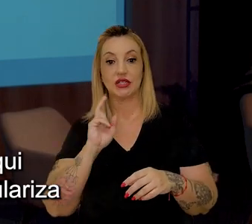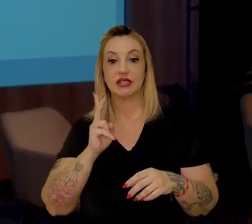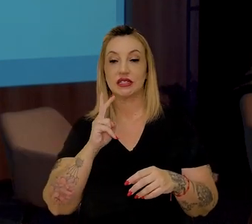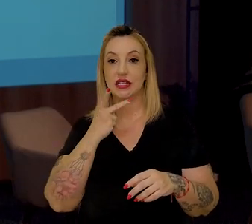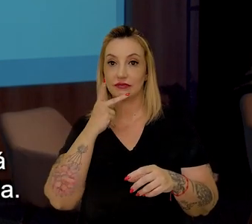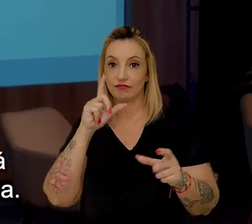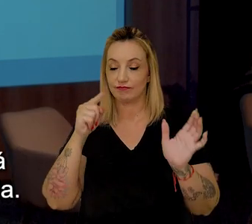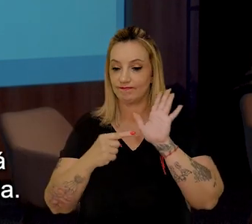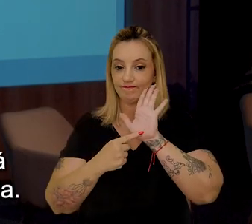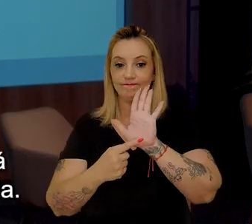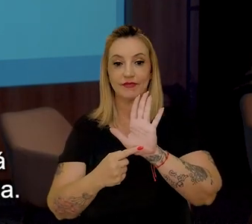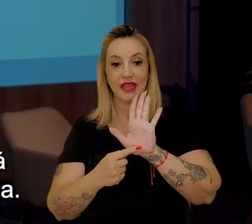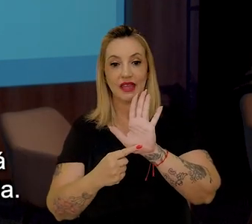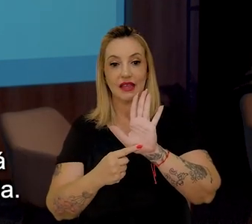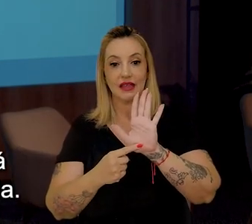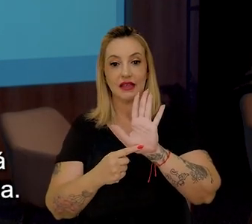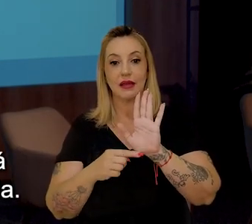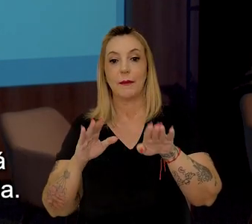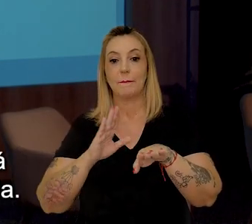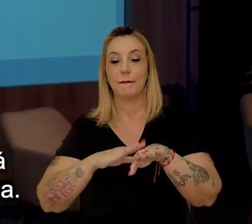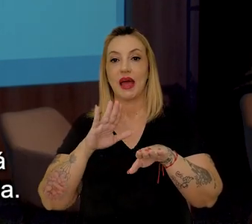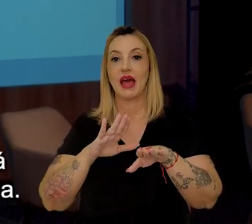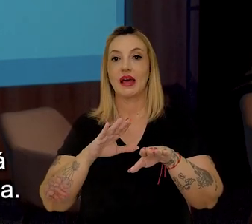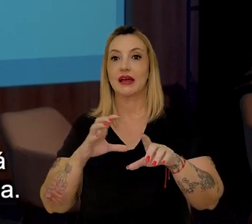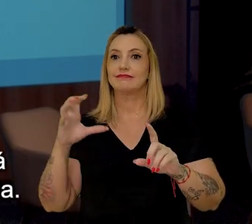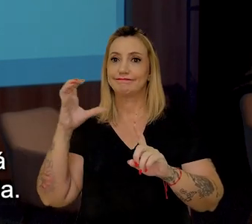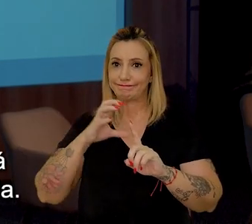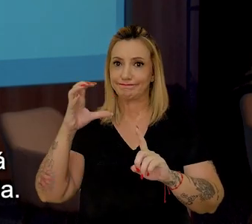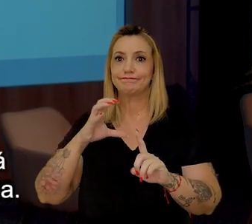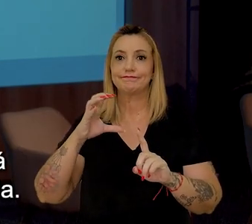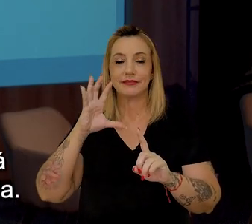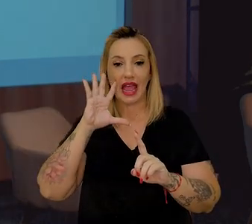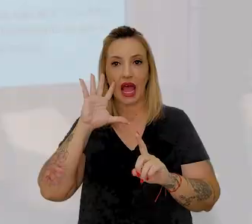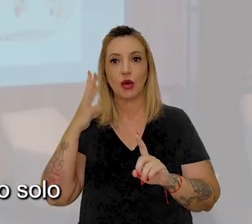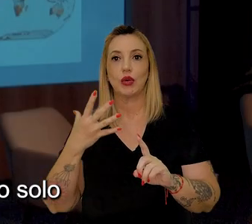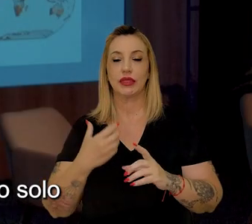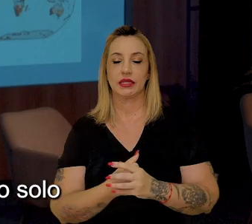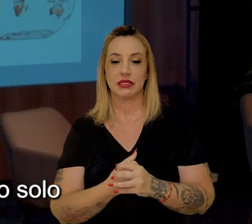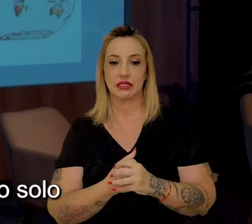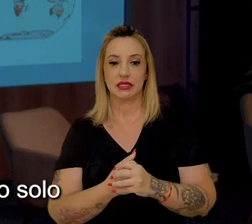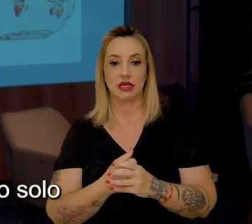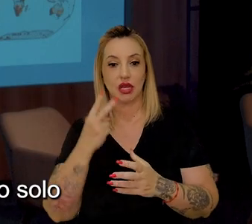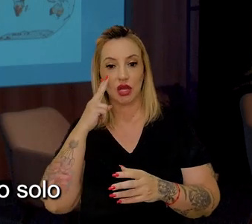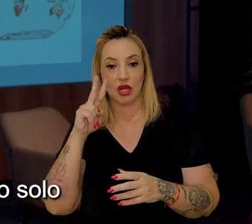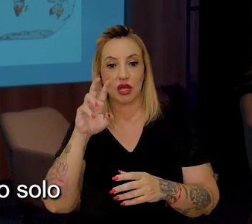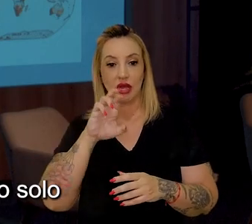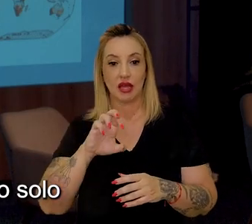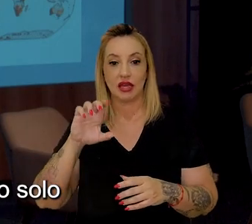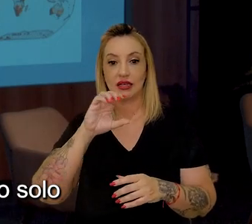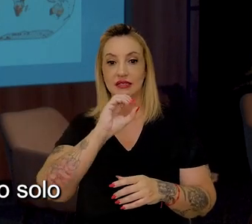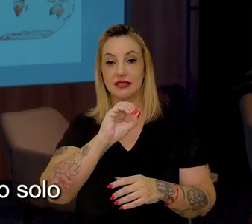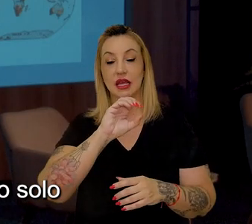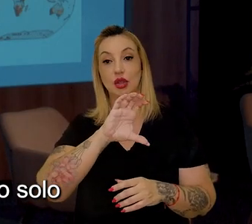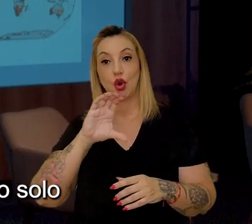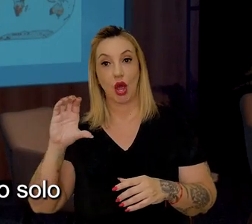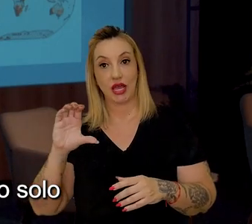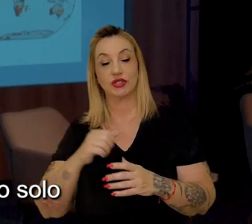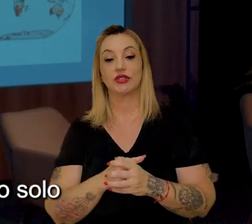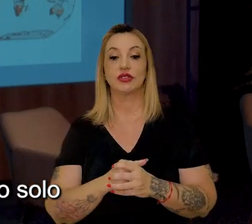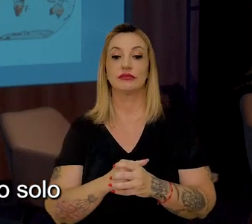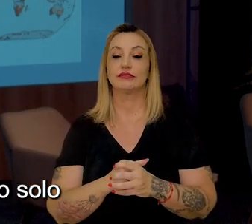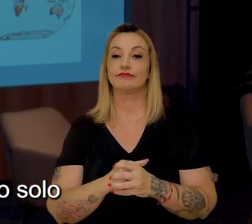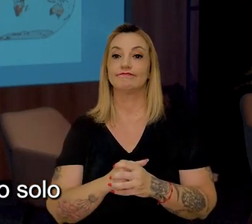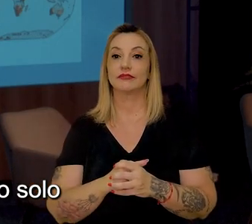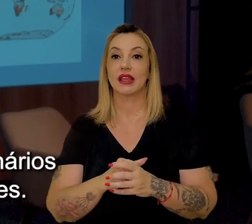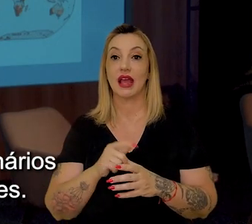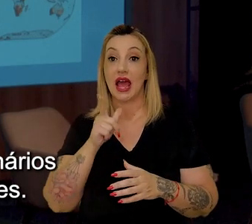singularizou como sendo uma área que já tá sendo indicada como sendo afetada Olha a nossa região centroeste mudança na na